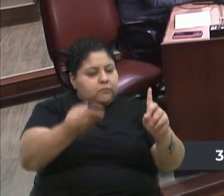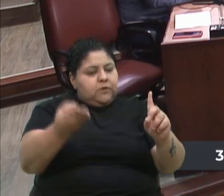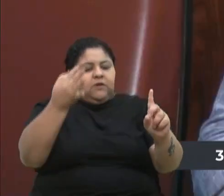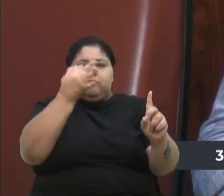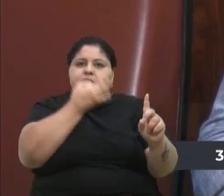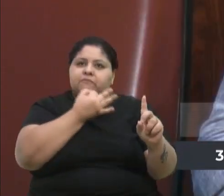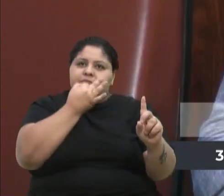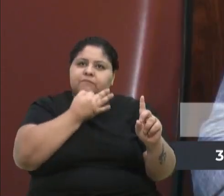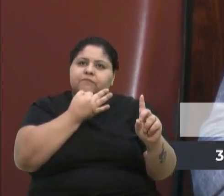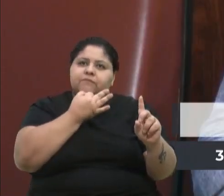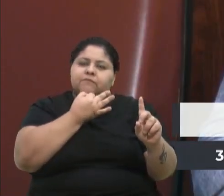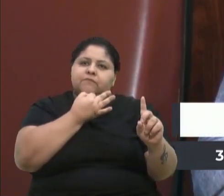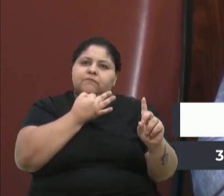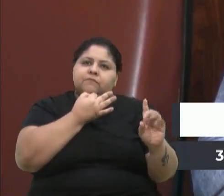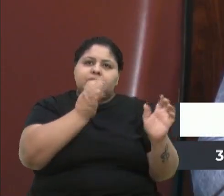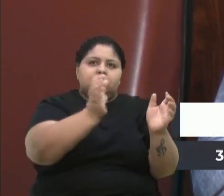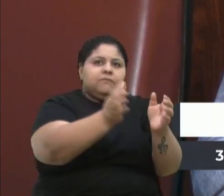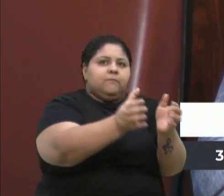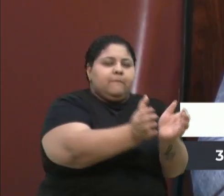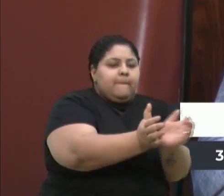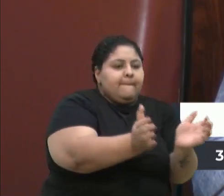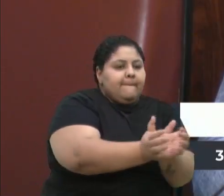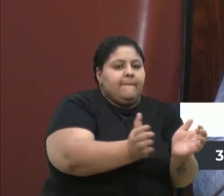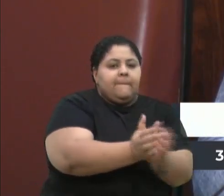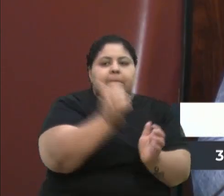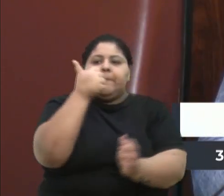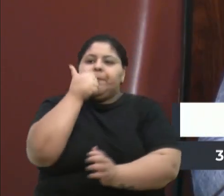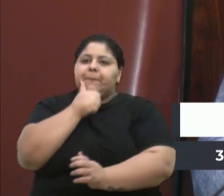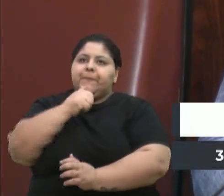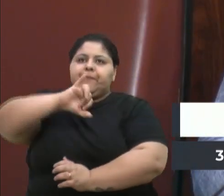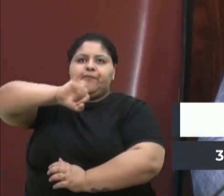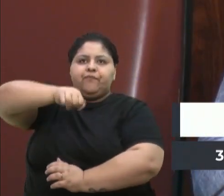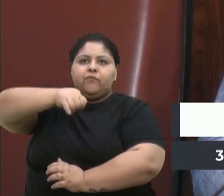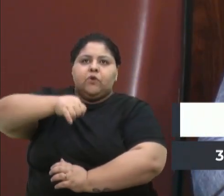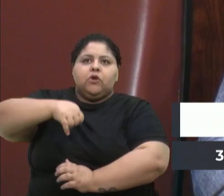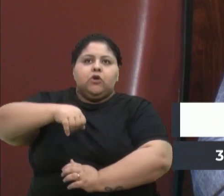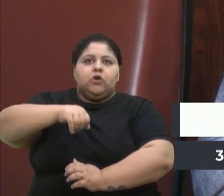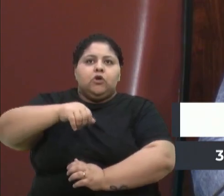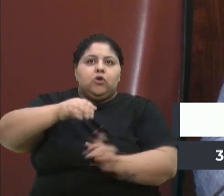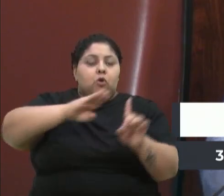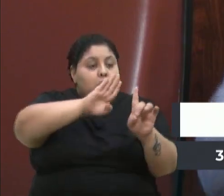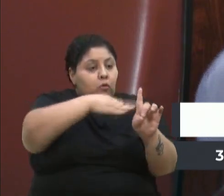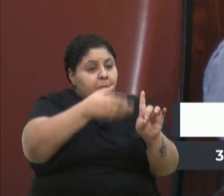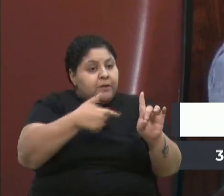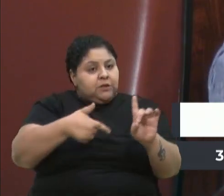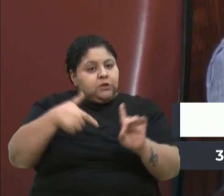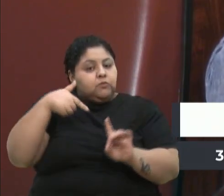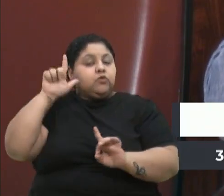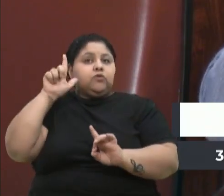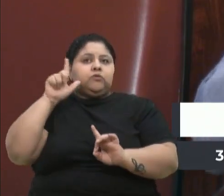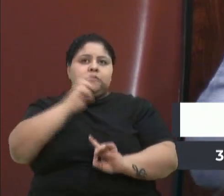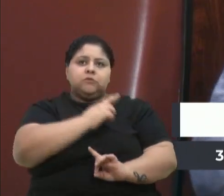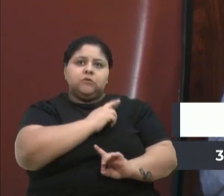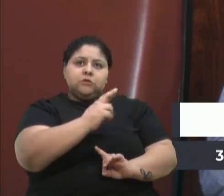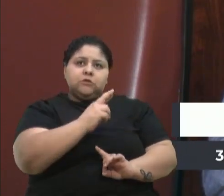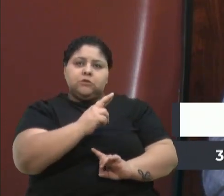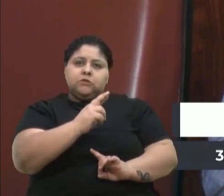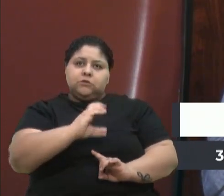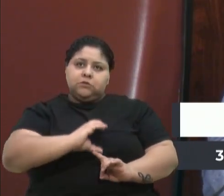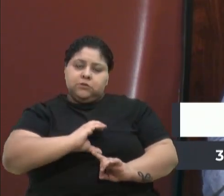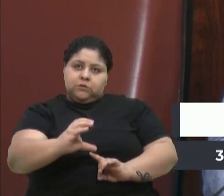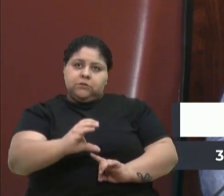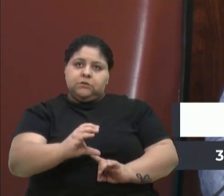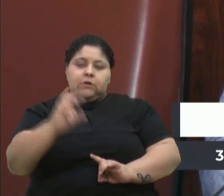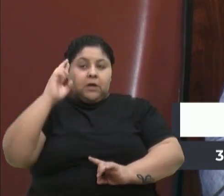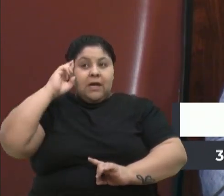o time feminino de futebol do Esporte Clube Juventude, a qual nós homenageamos ontem, né, em nome da capitã do time, a